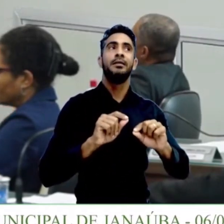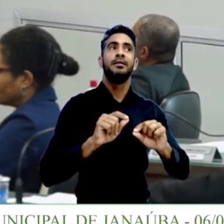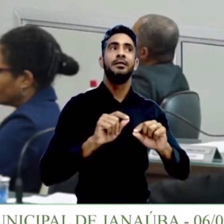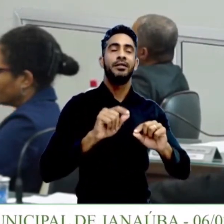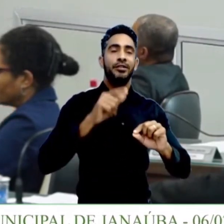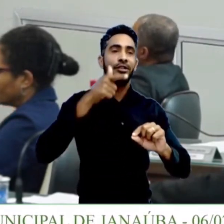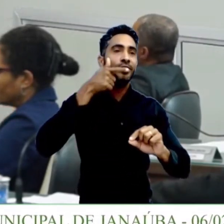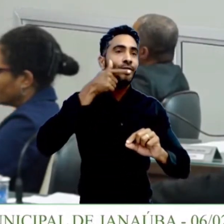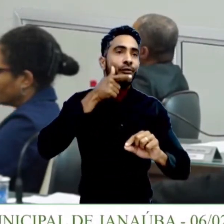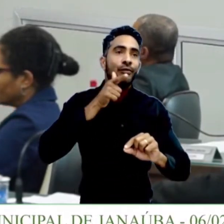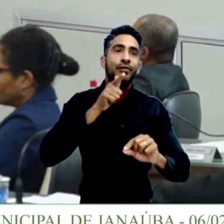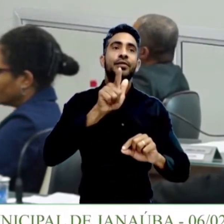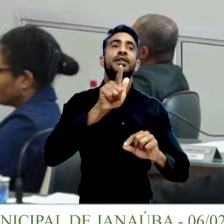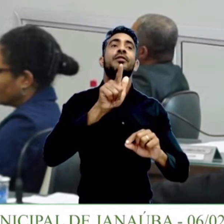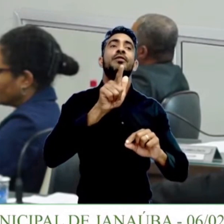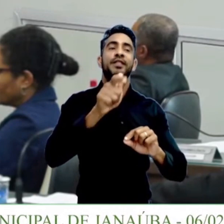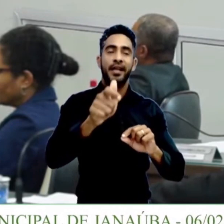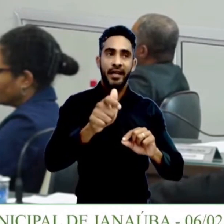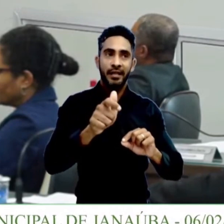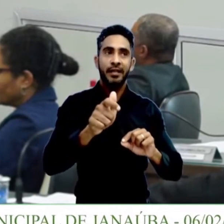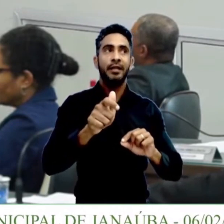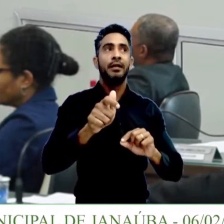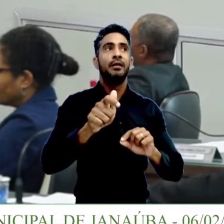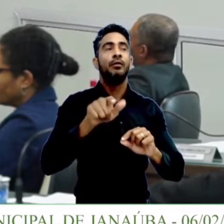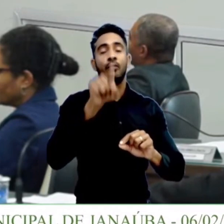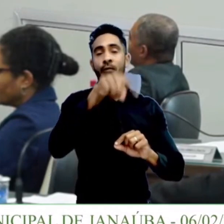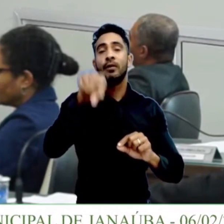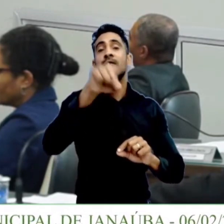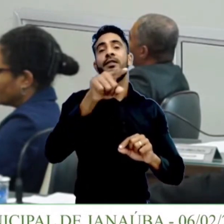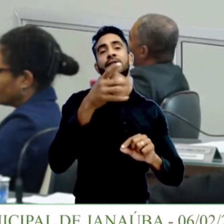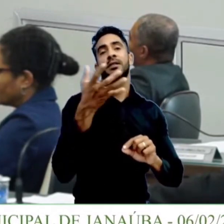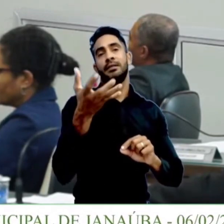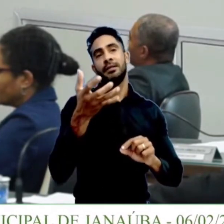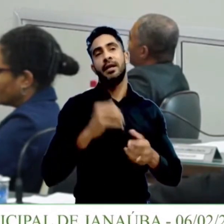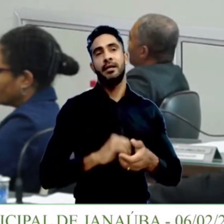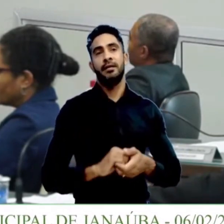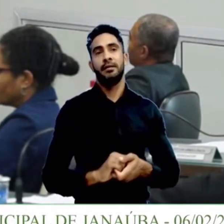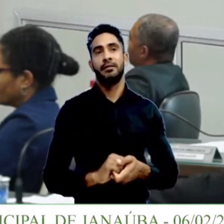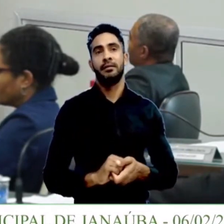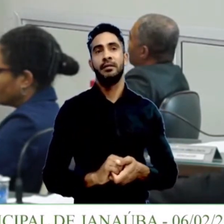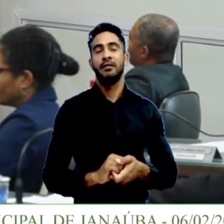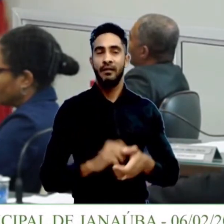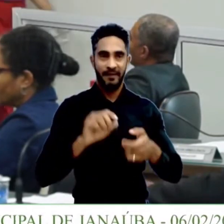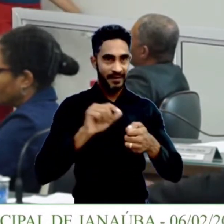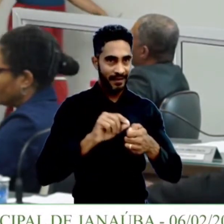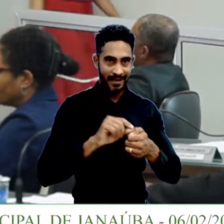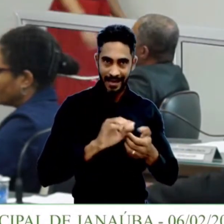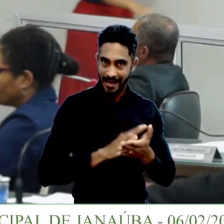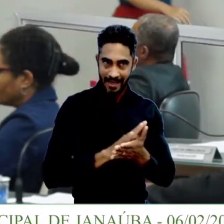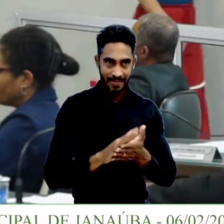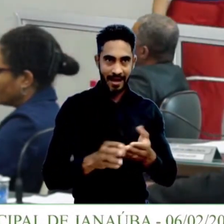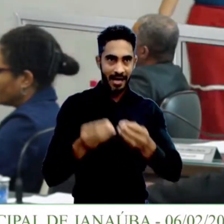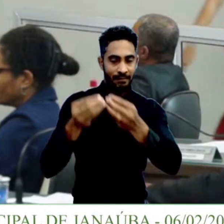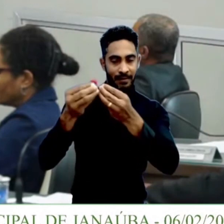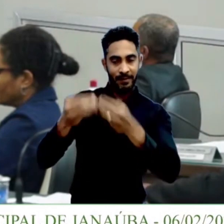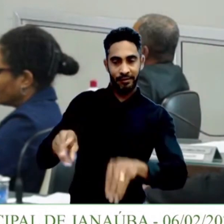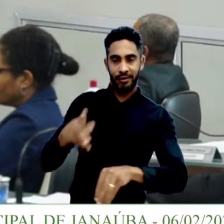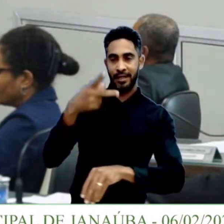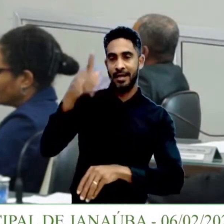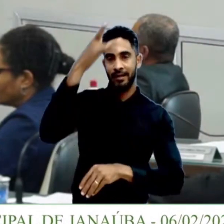ao mais próximo do ideal, né? Nós não vamos fazer nada para prejudicar o